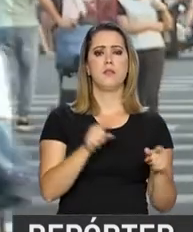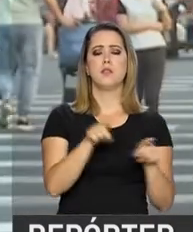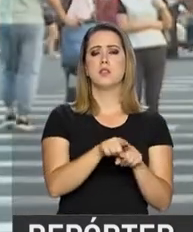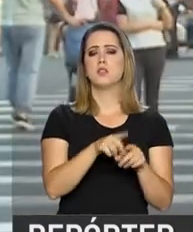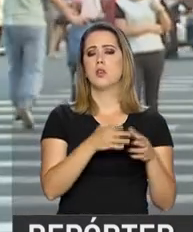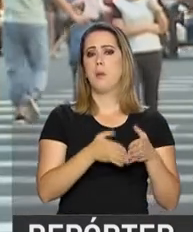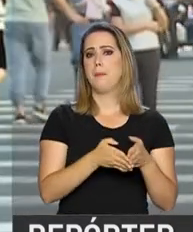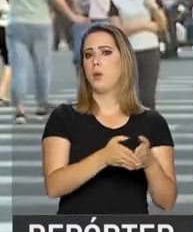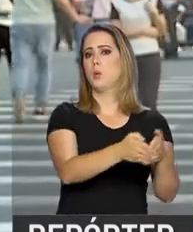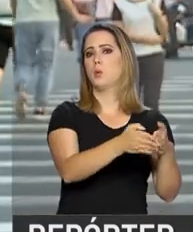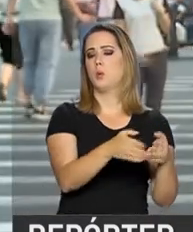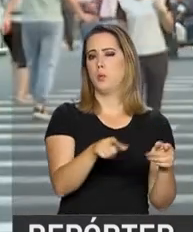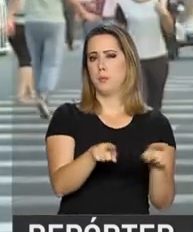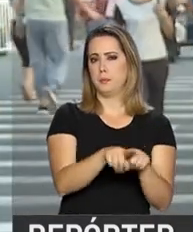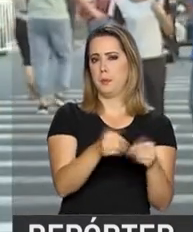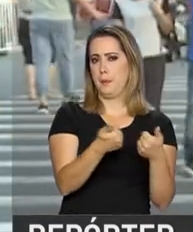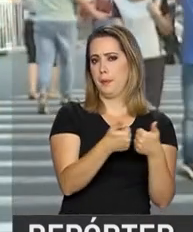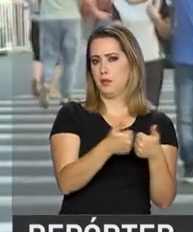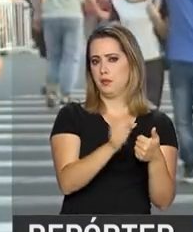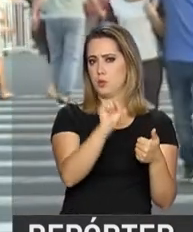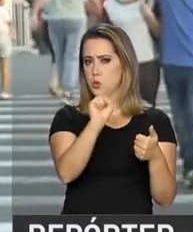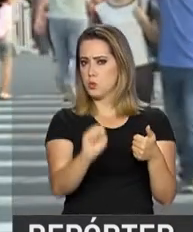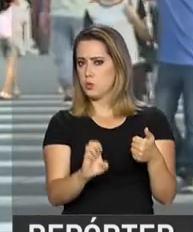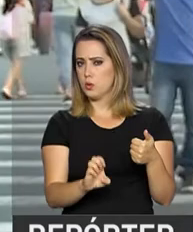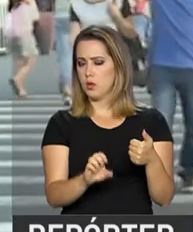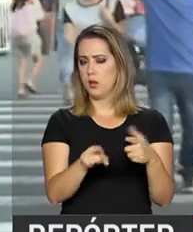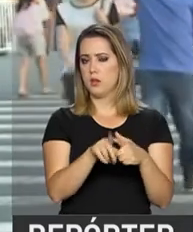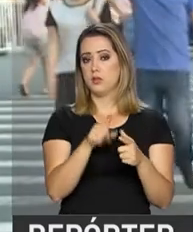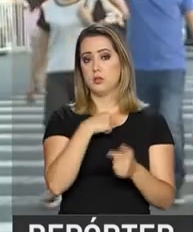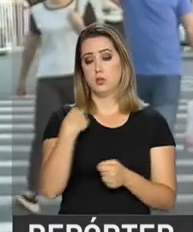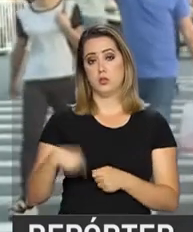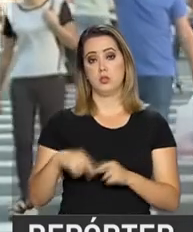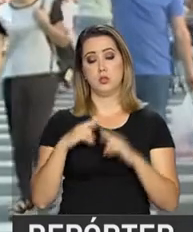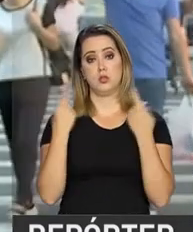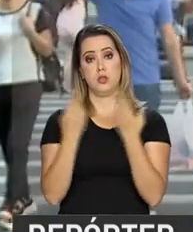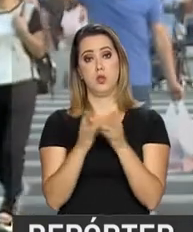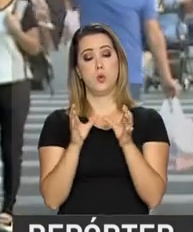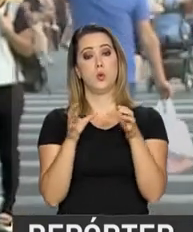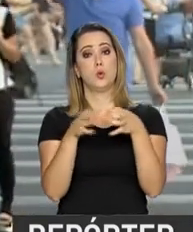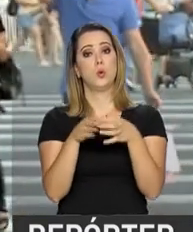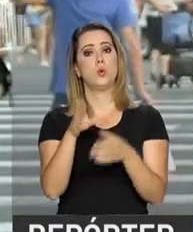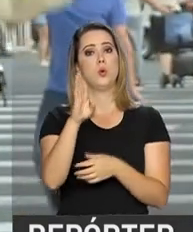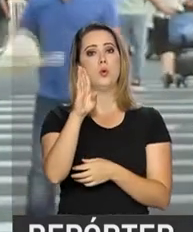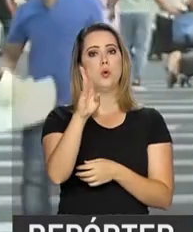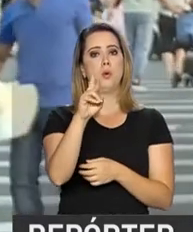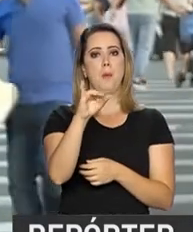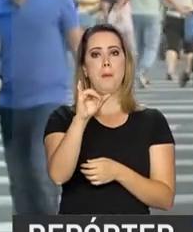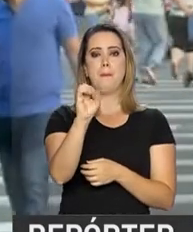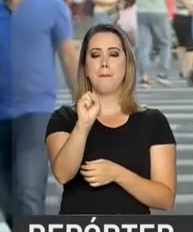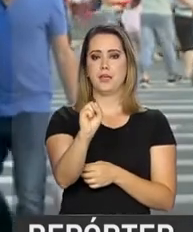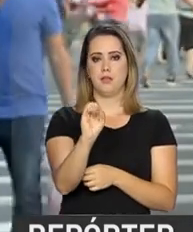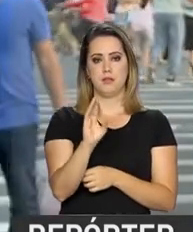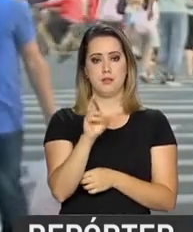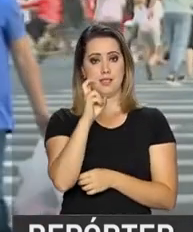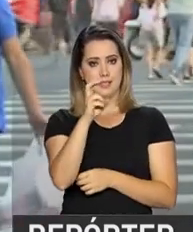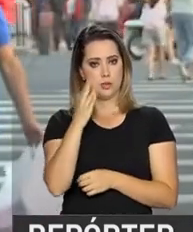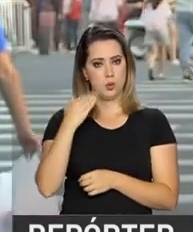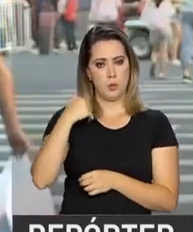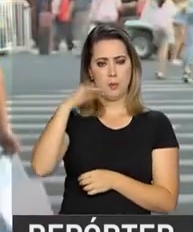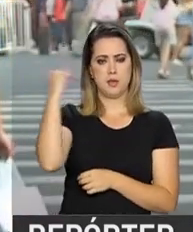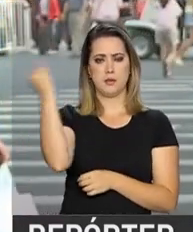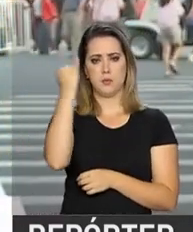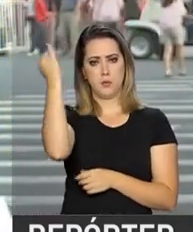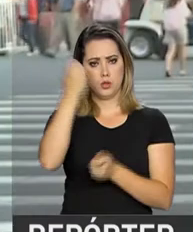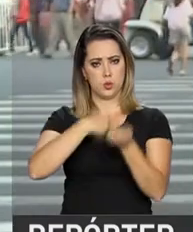no sudoeste da china onde participa da reunião de cúpula dos brics o grupo das cinco principais economias em